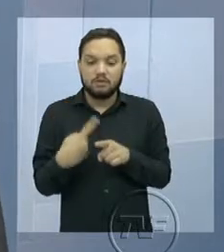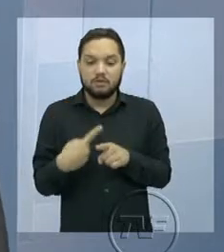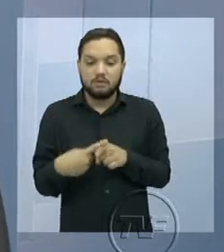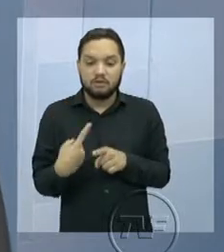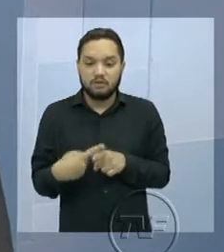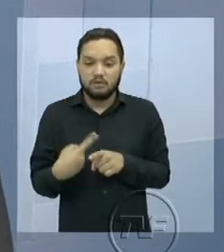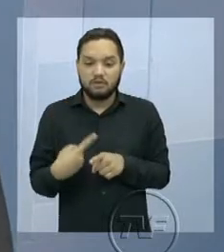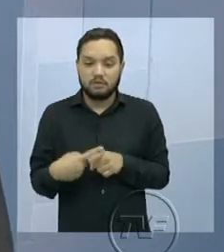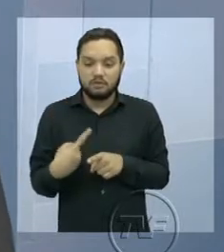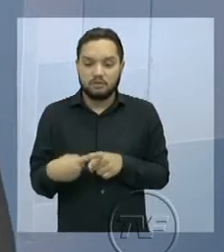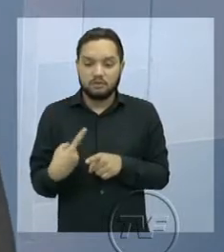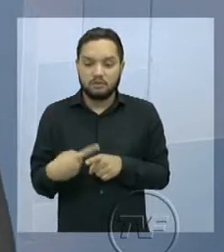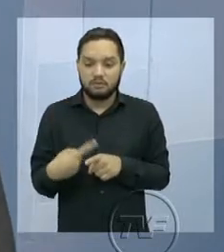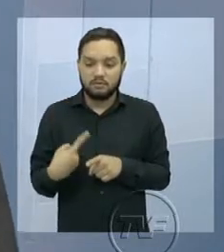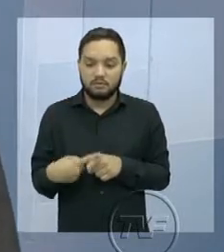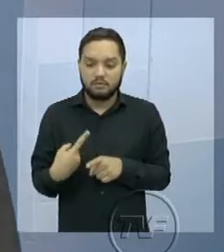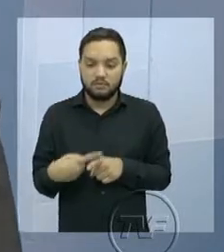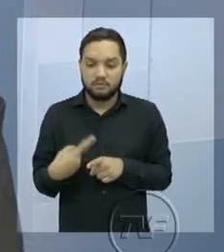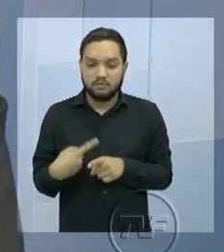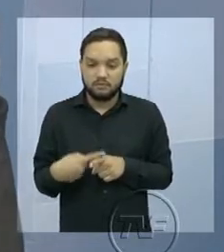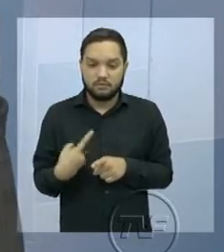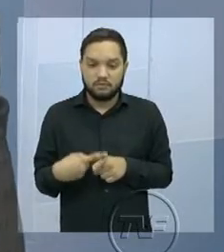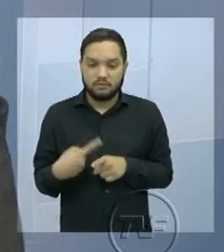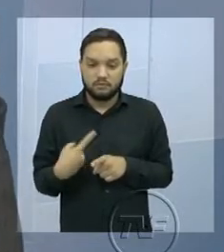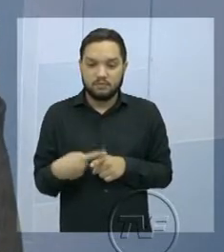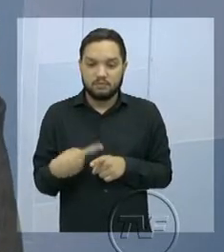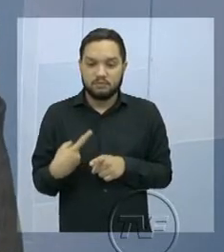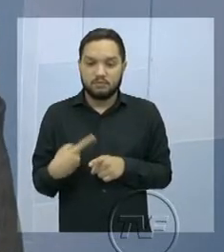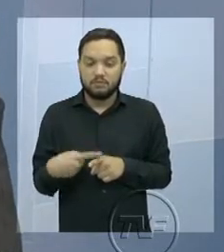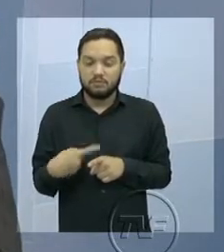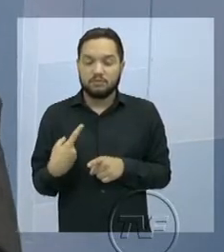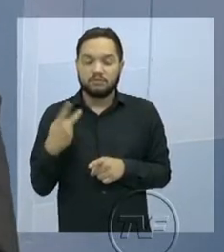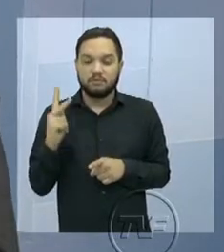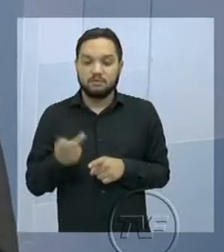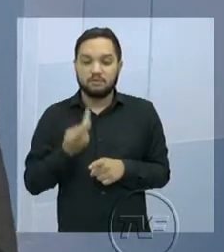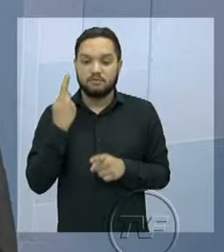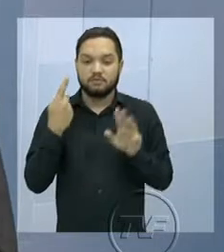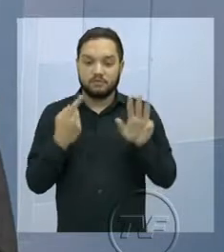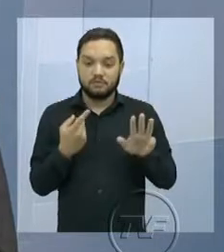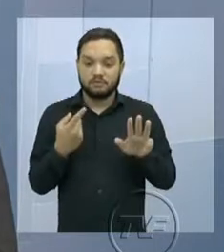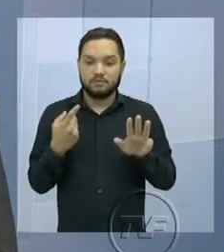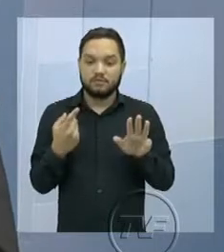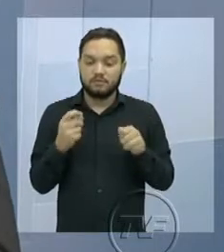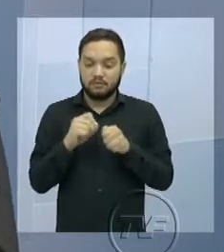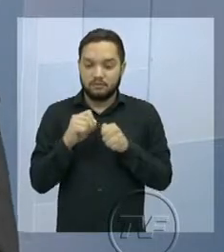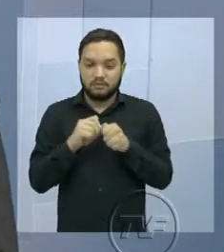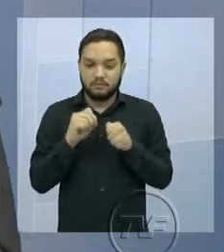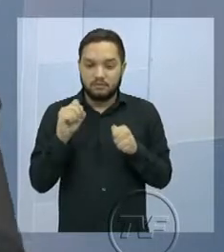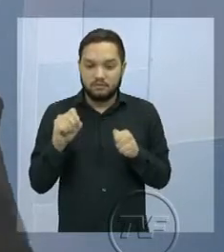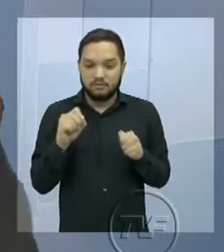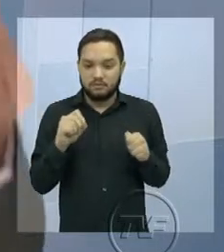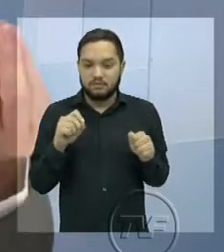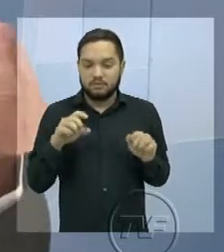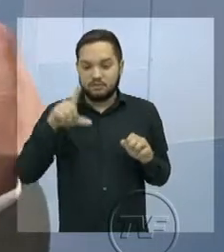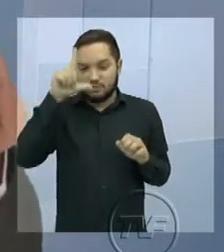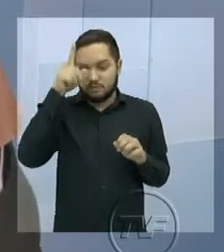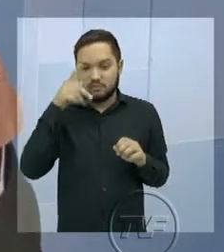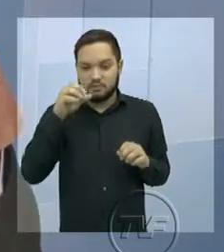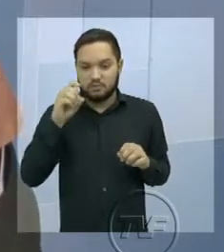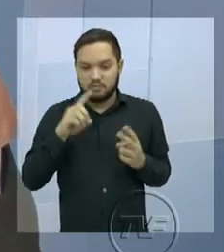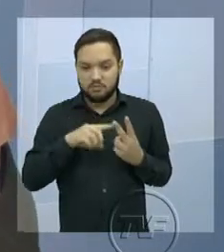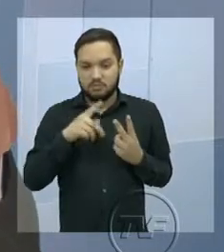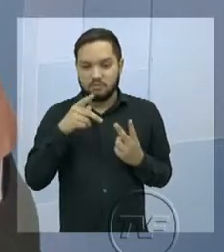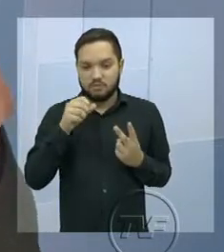Porque é uma reação da ação do ex-presidente Lula, que começou a reunir as lideranças do PCdoB,